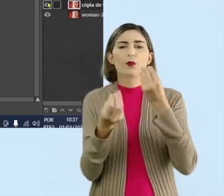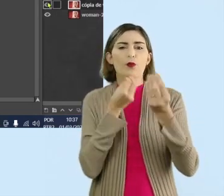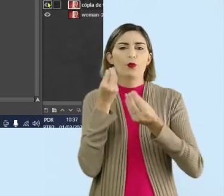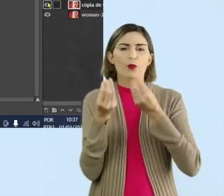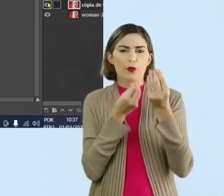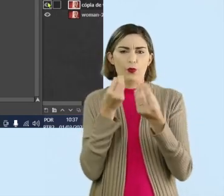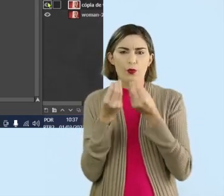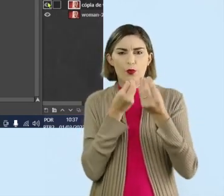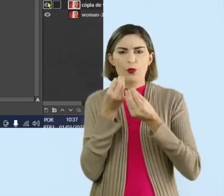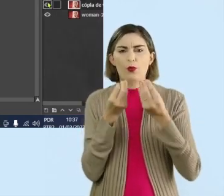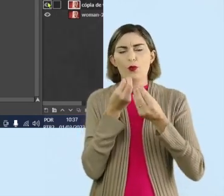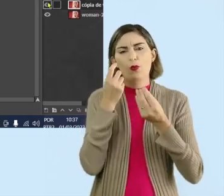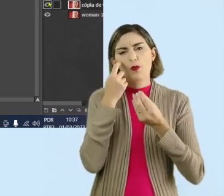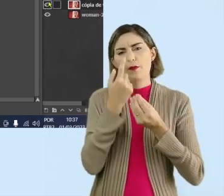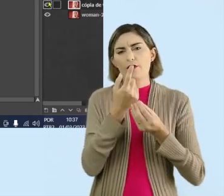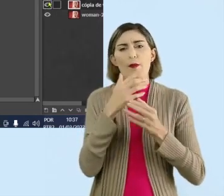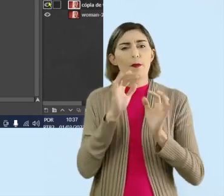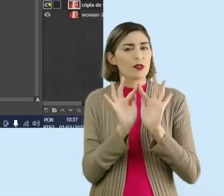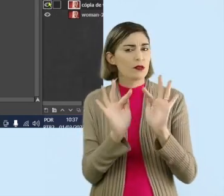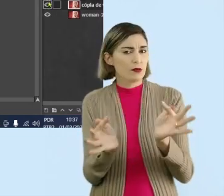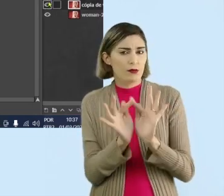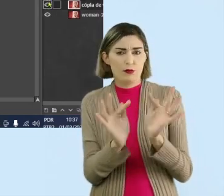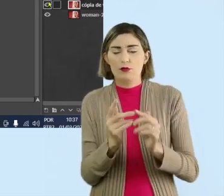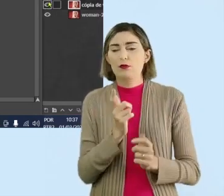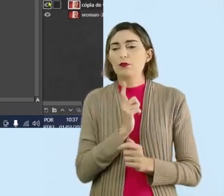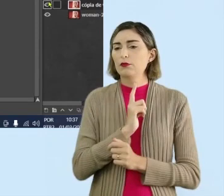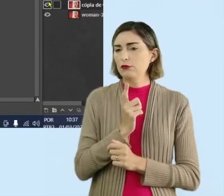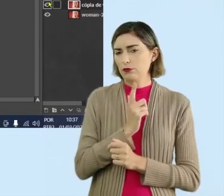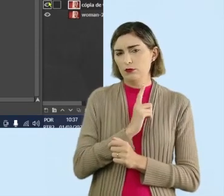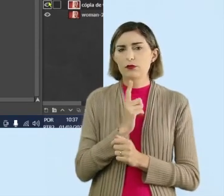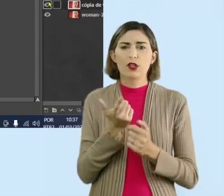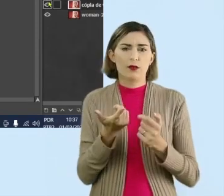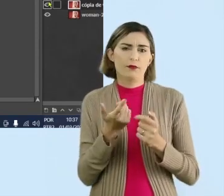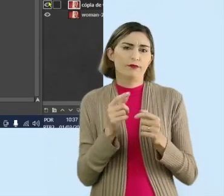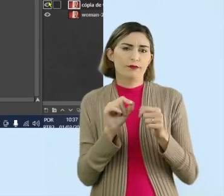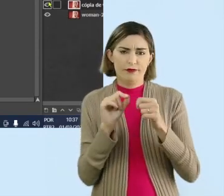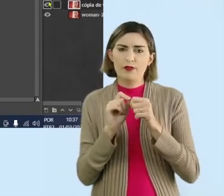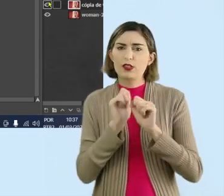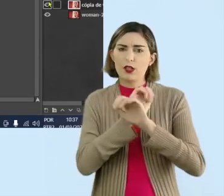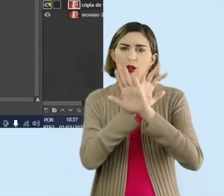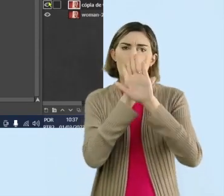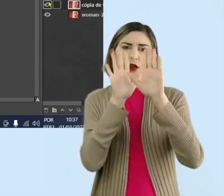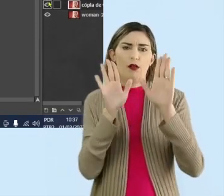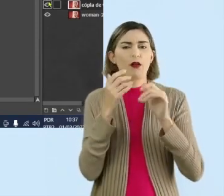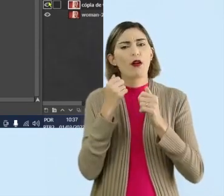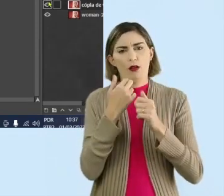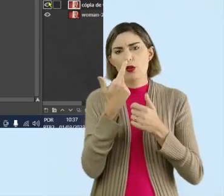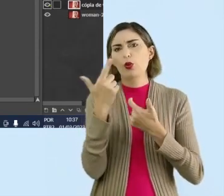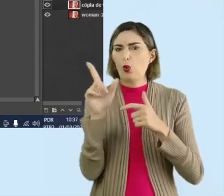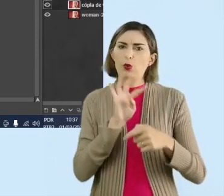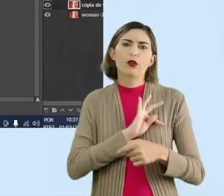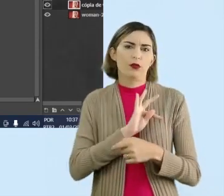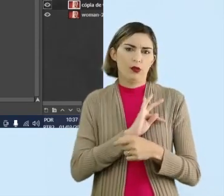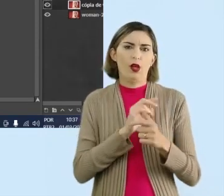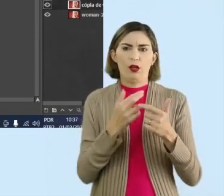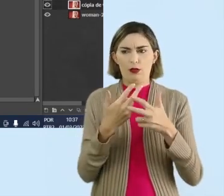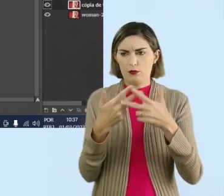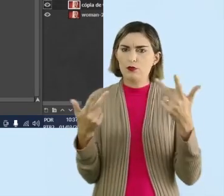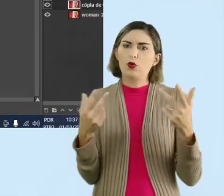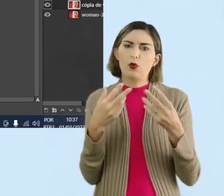essa é a forma mais simples que tem e mais produtiva para fazer esse clareamento. Claro que existem outras técnicas, mas essa é